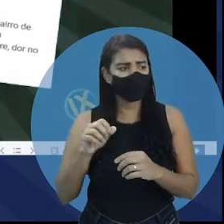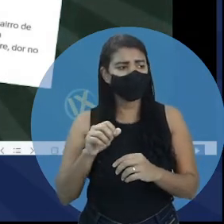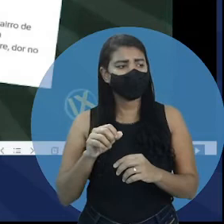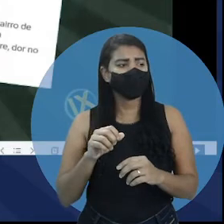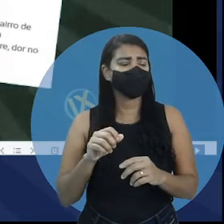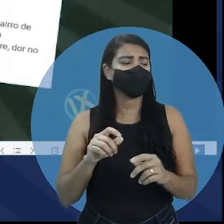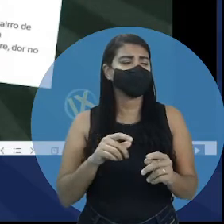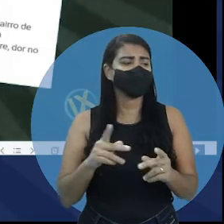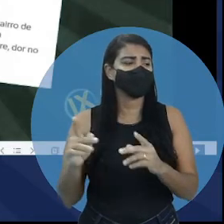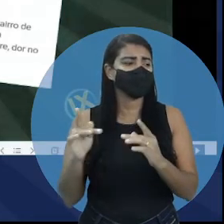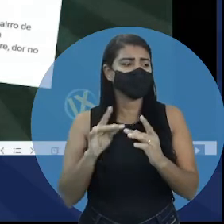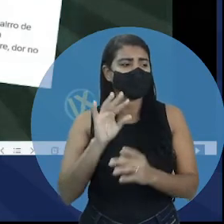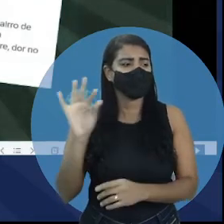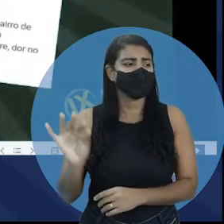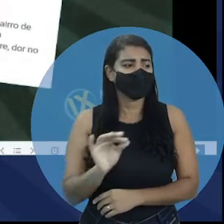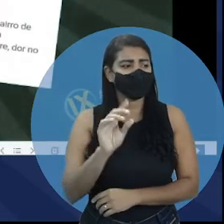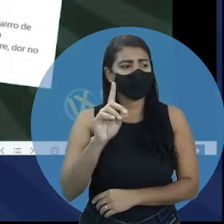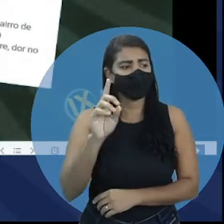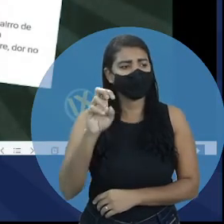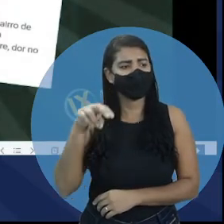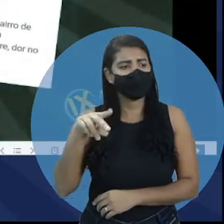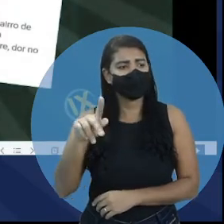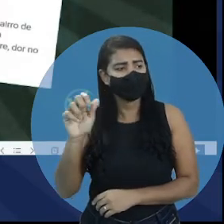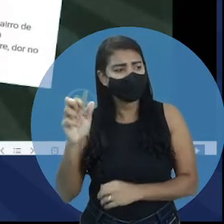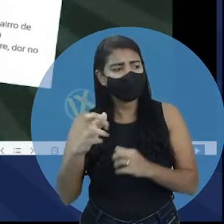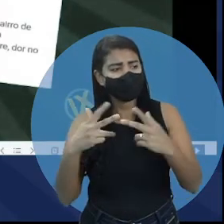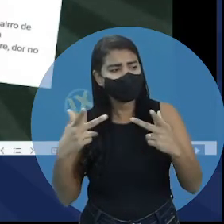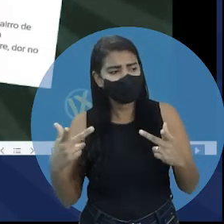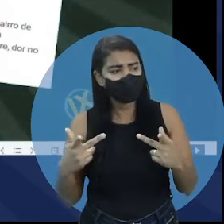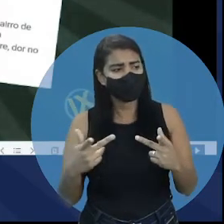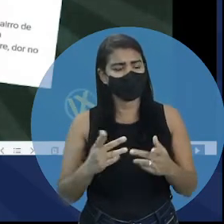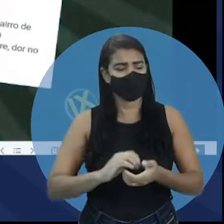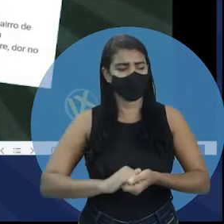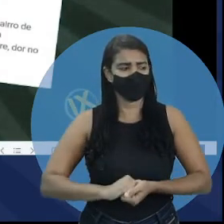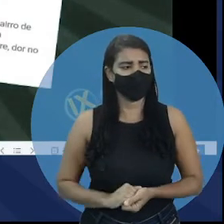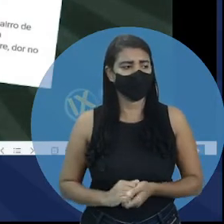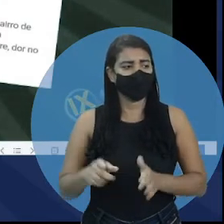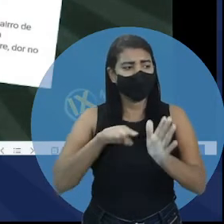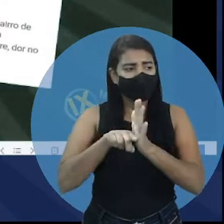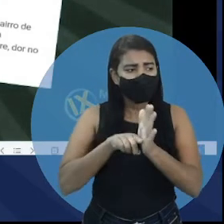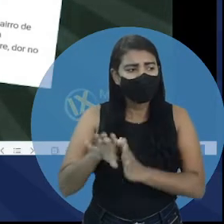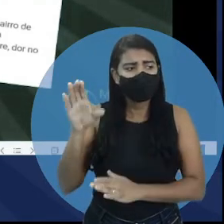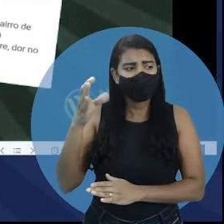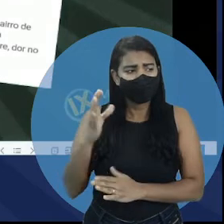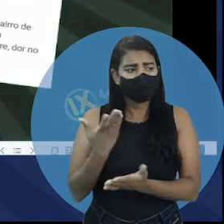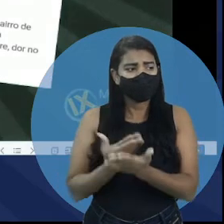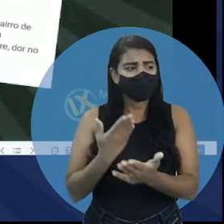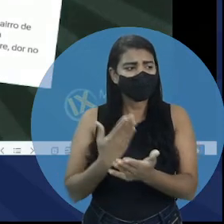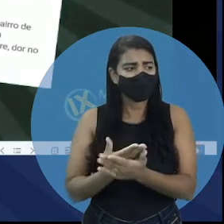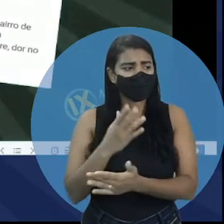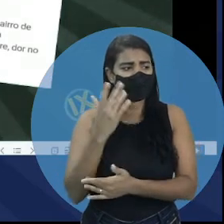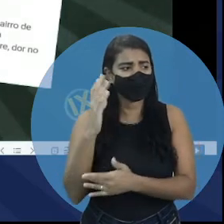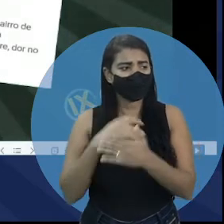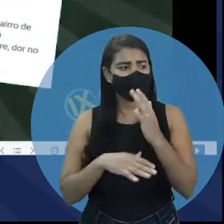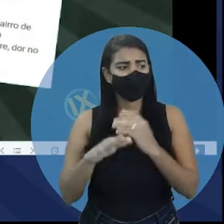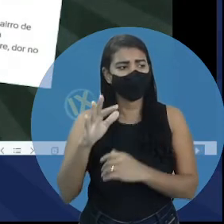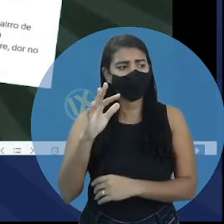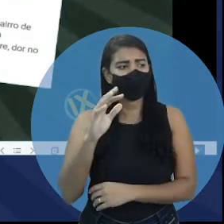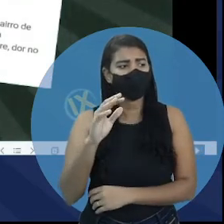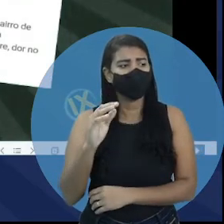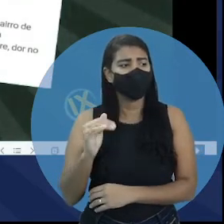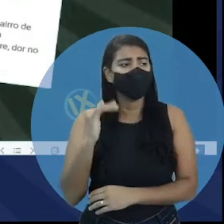itapissumense. E então a gente decidiu pesquisar algumas plantas que apresentassem